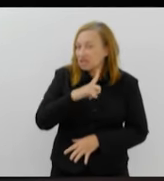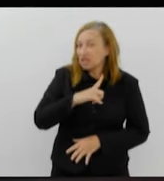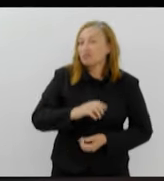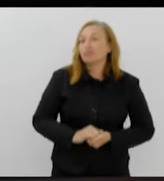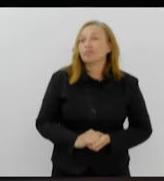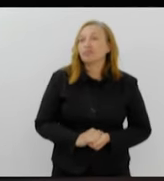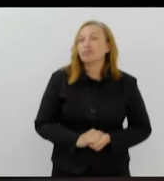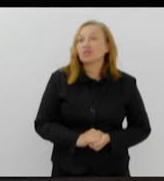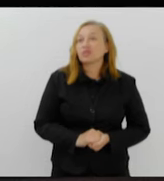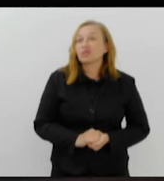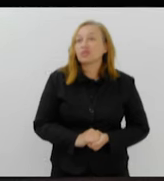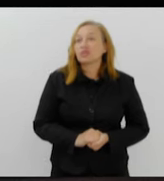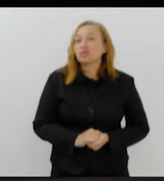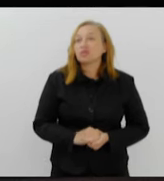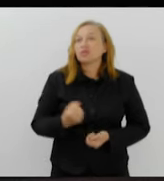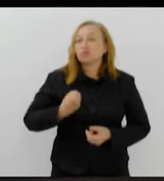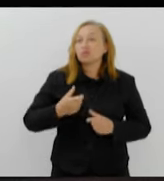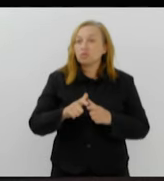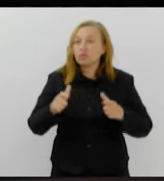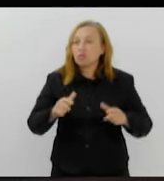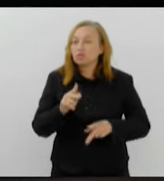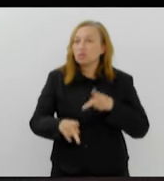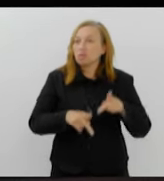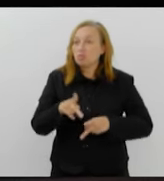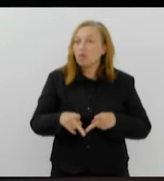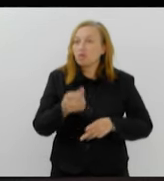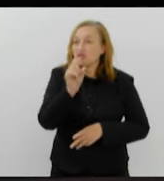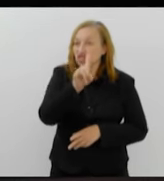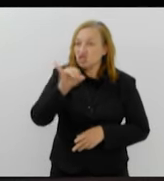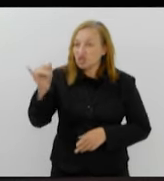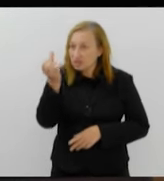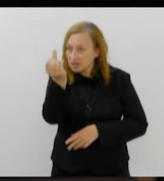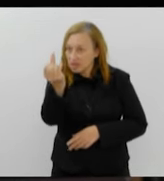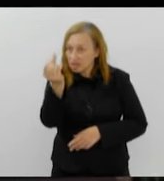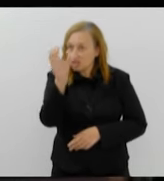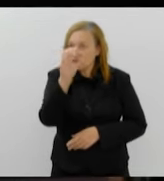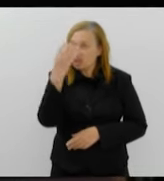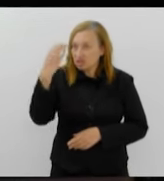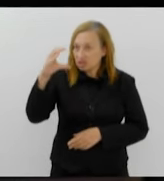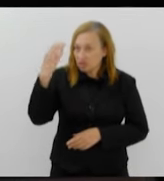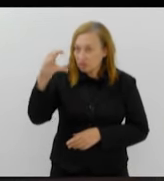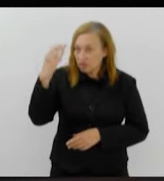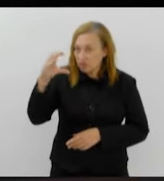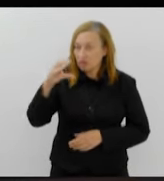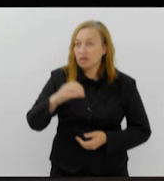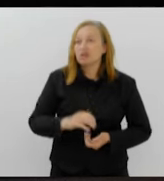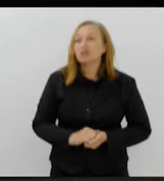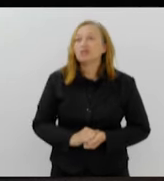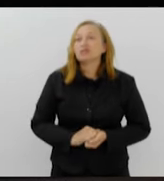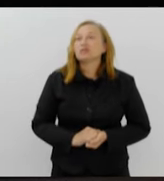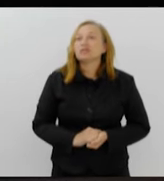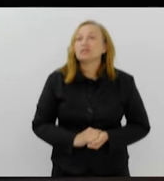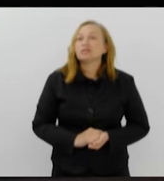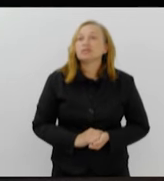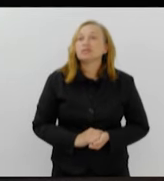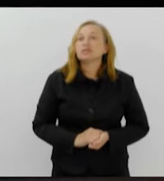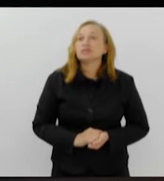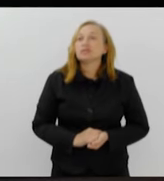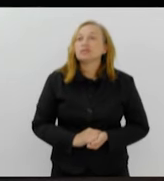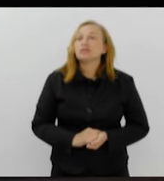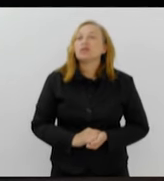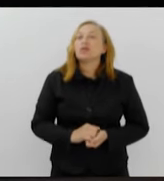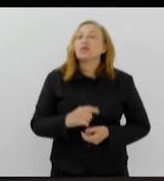absoluta que a maioria da população no dia 6 de Niterói vai dar uma vitória né